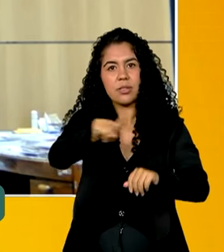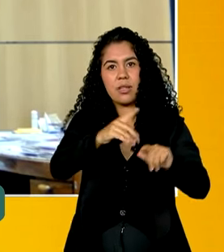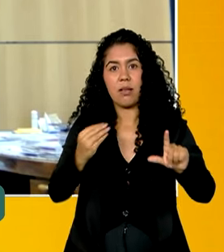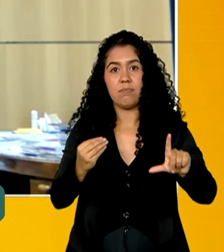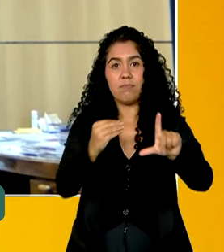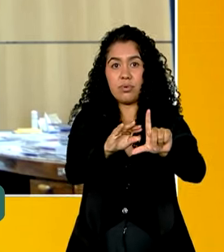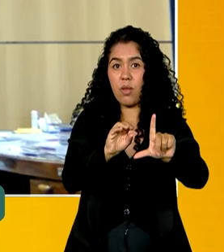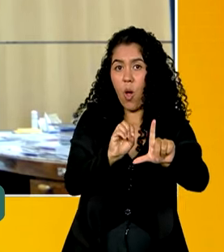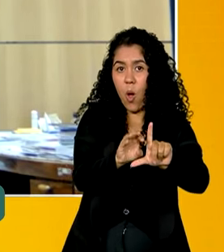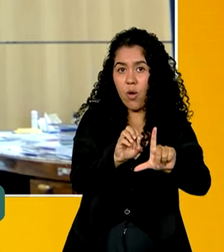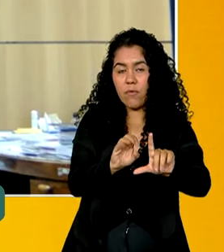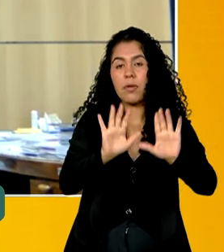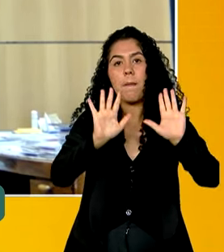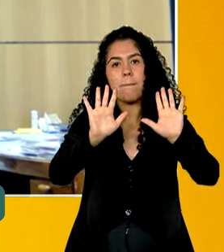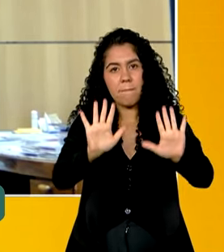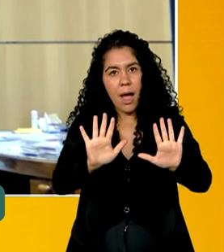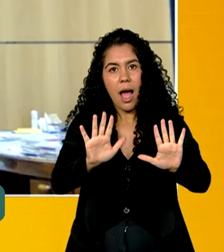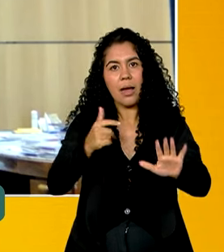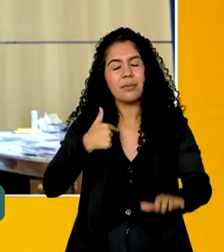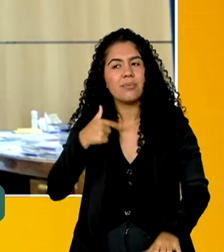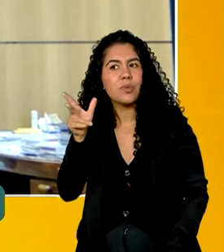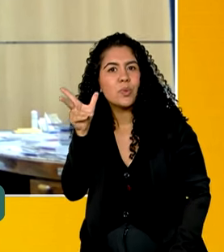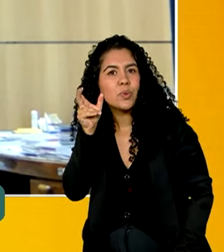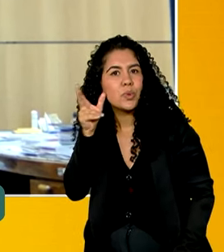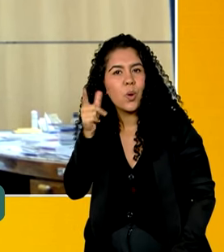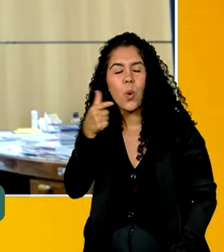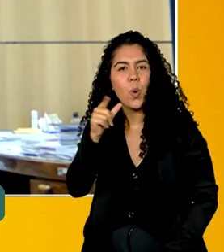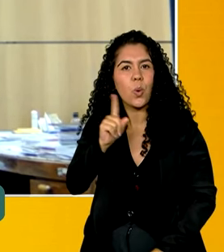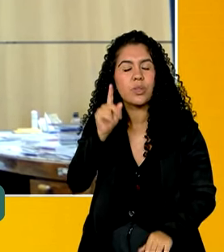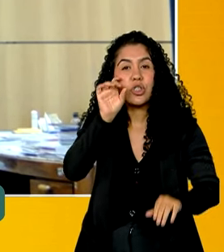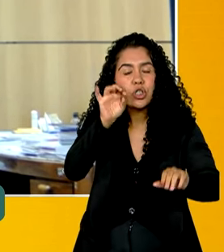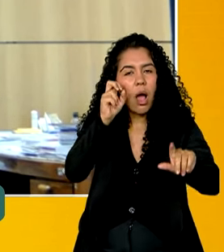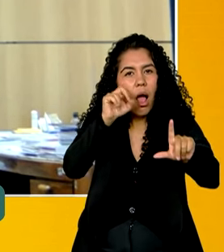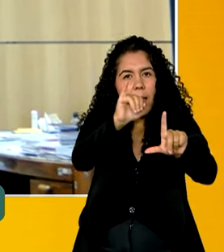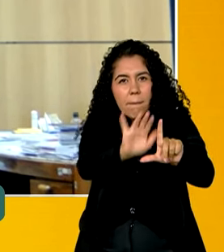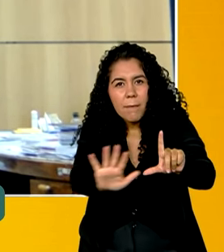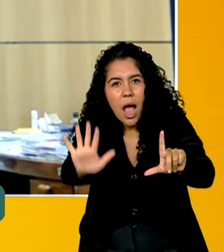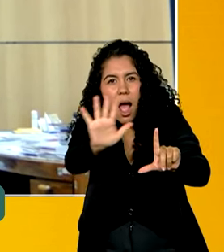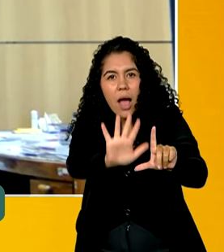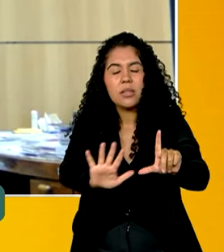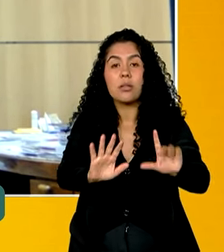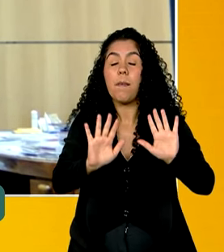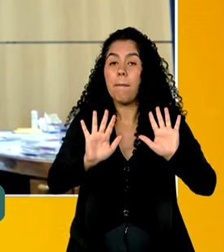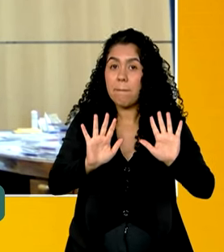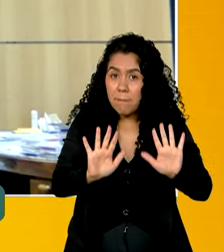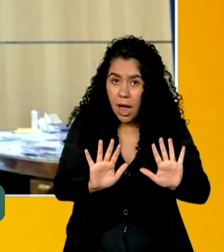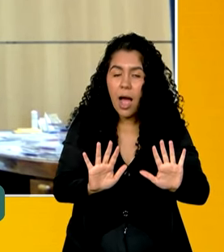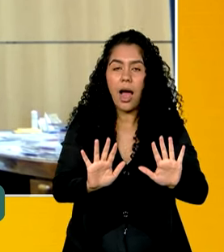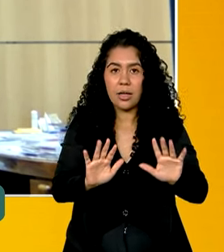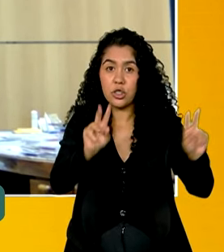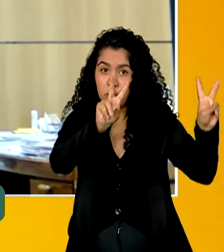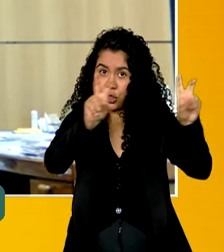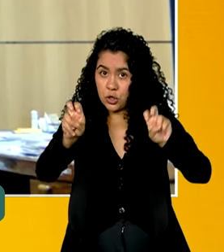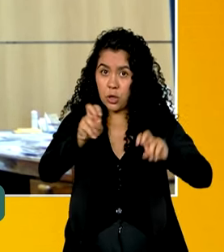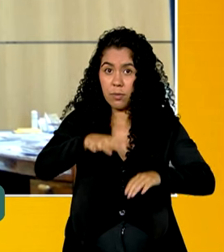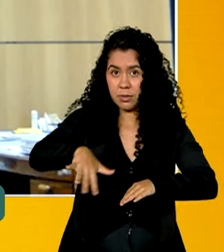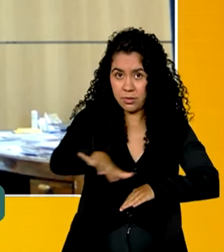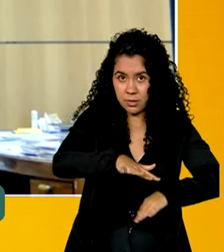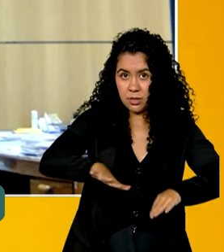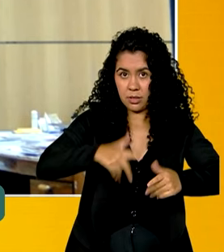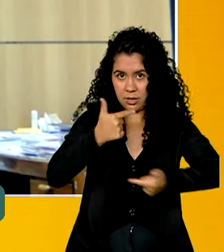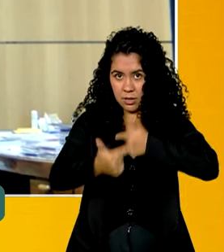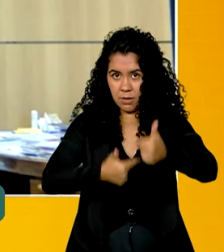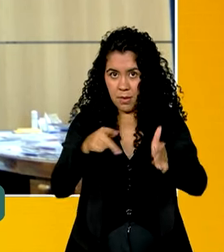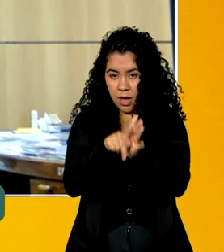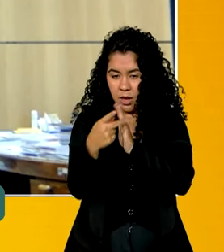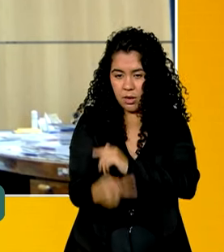eu não tive aqui a captação do som, só vi as imagens. Mas o mercado de trabalho brasileiro,